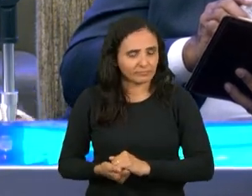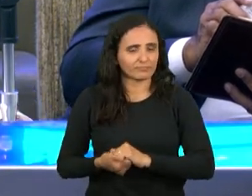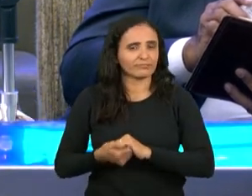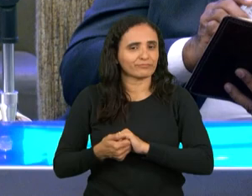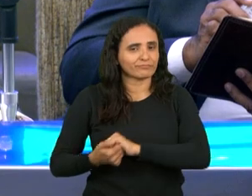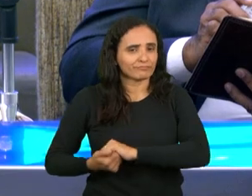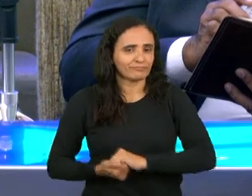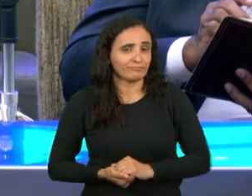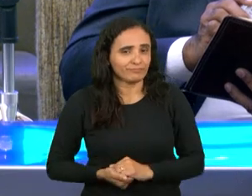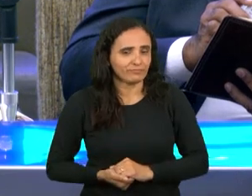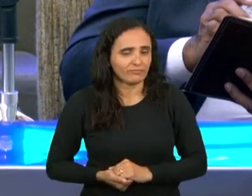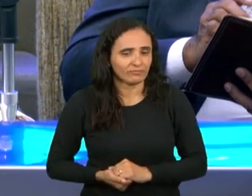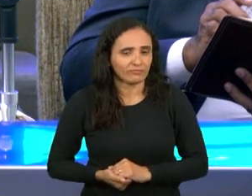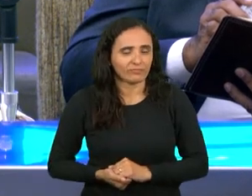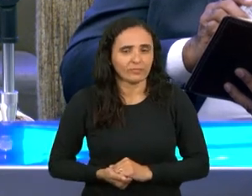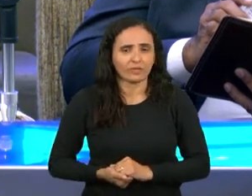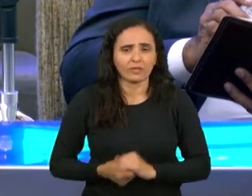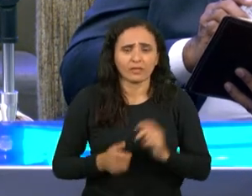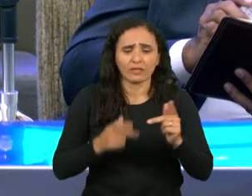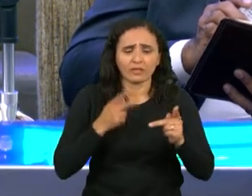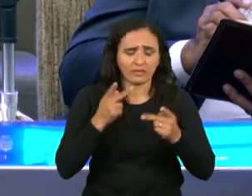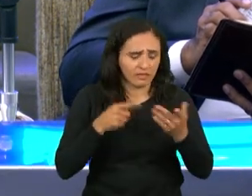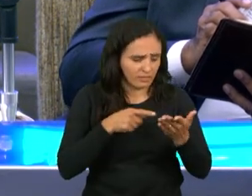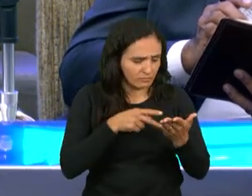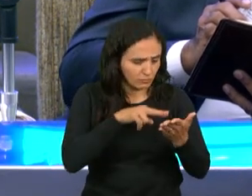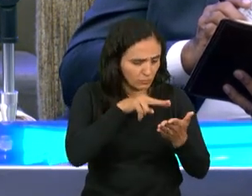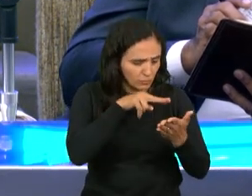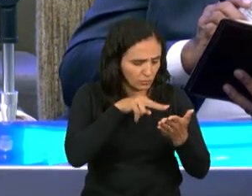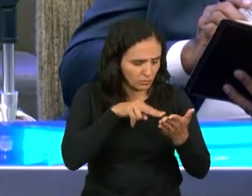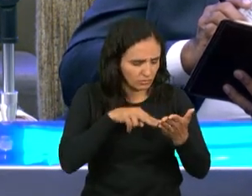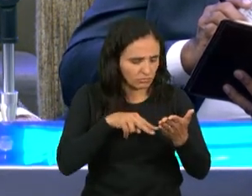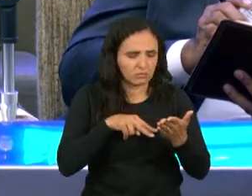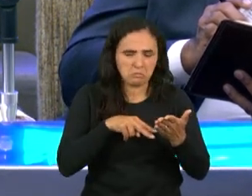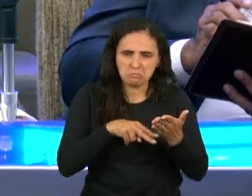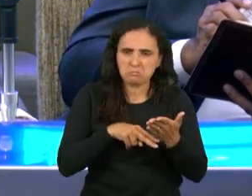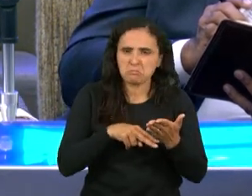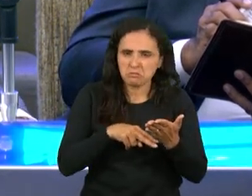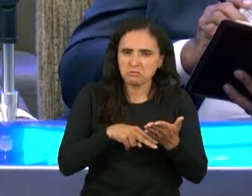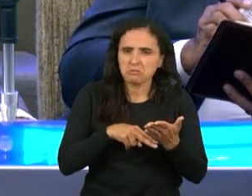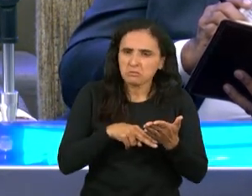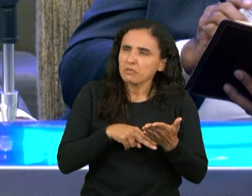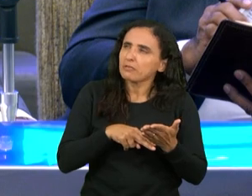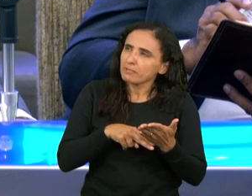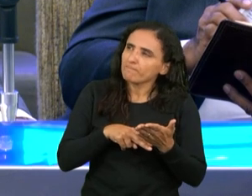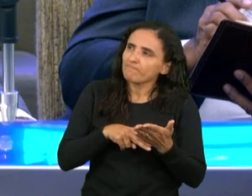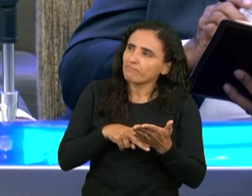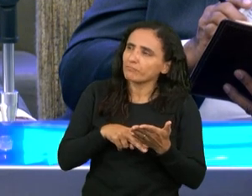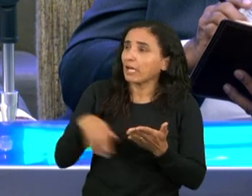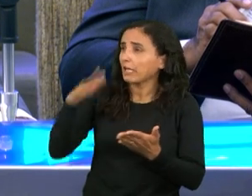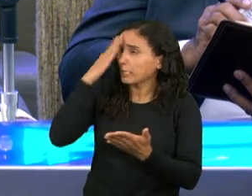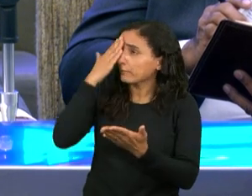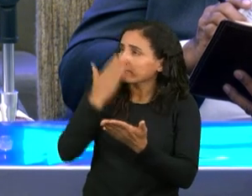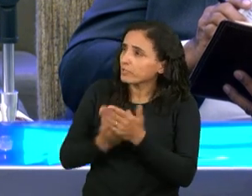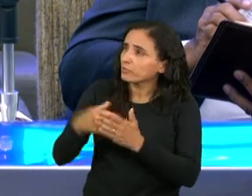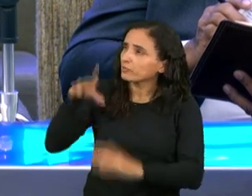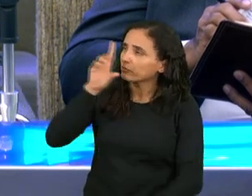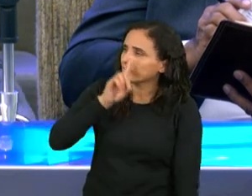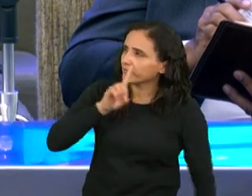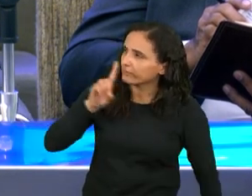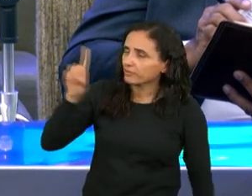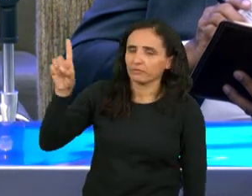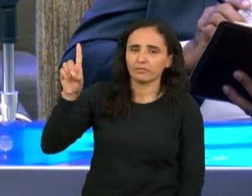diz assim e digo isto e classifico no Senhor para que